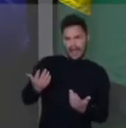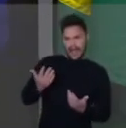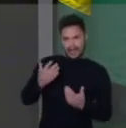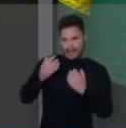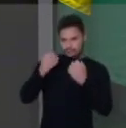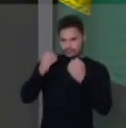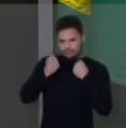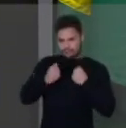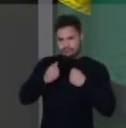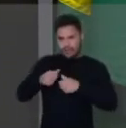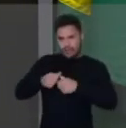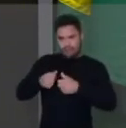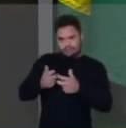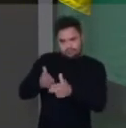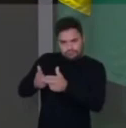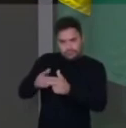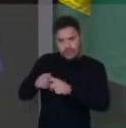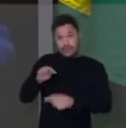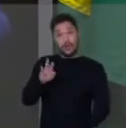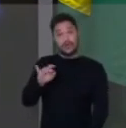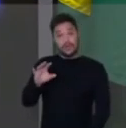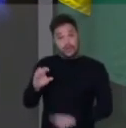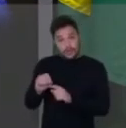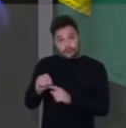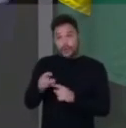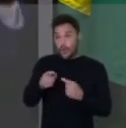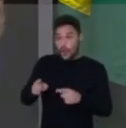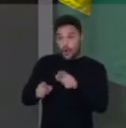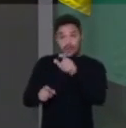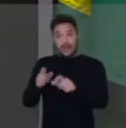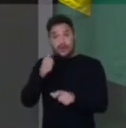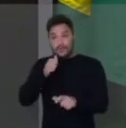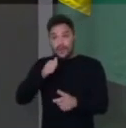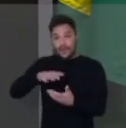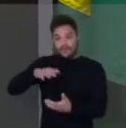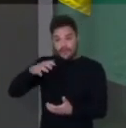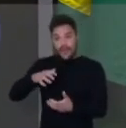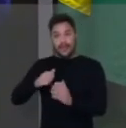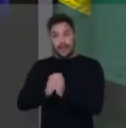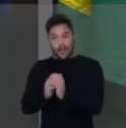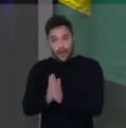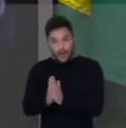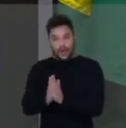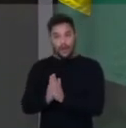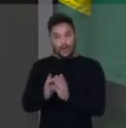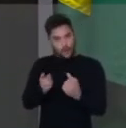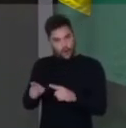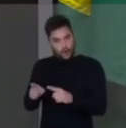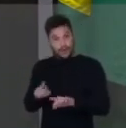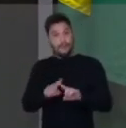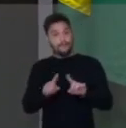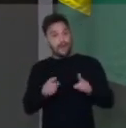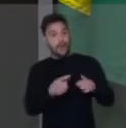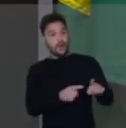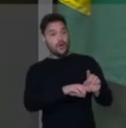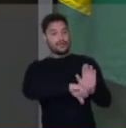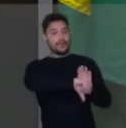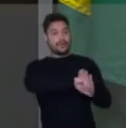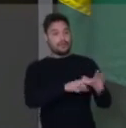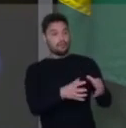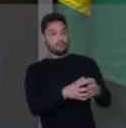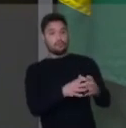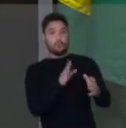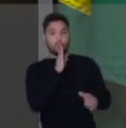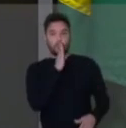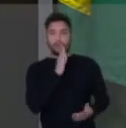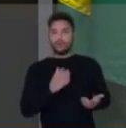para poder ir em cima de velhinhas que estavam aqui orando e desgovernada, mas para combater o crime organizado, nem um pio.